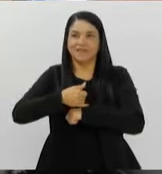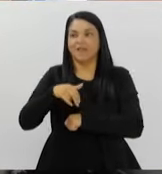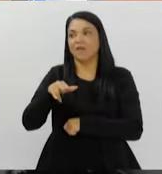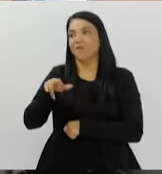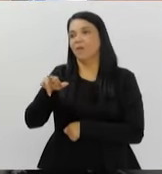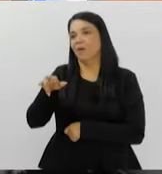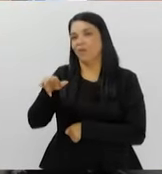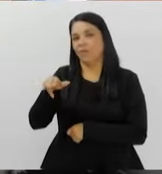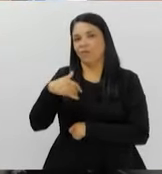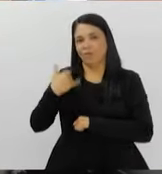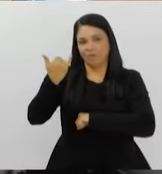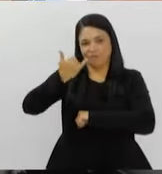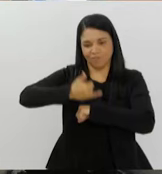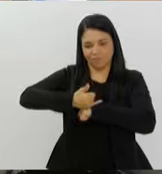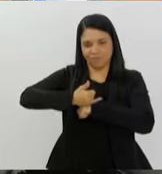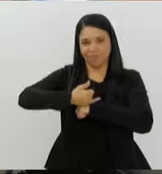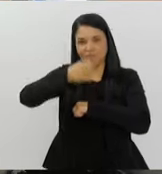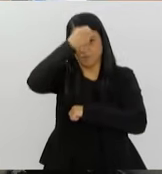Deputado Munir Neto, por favor.